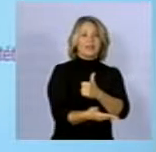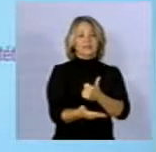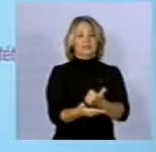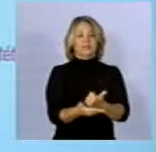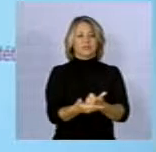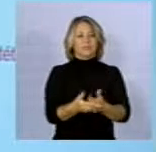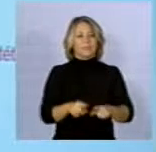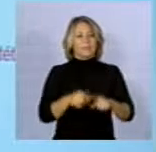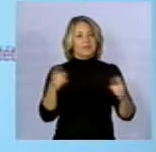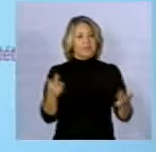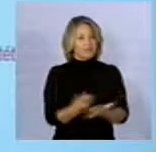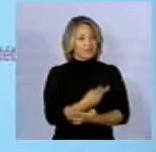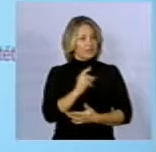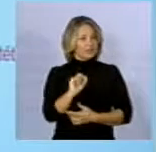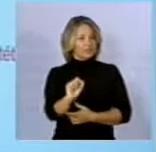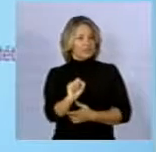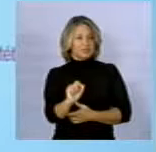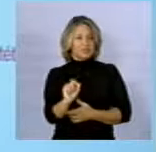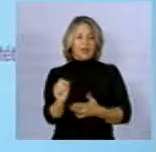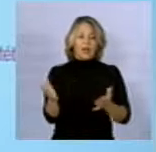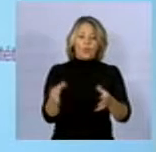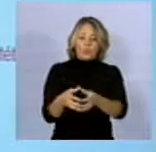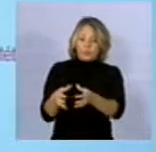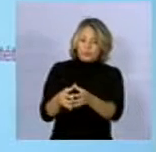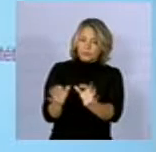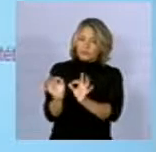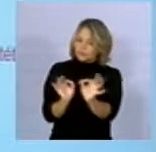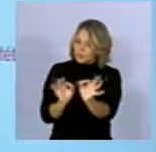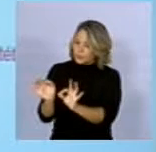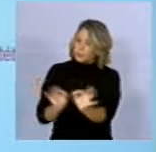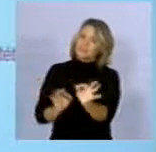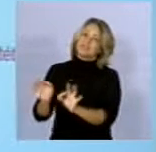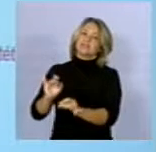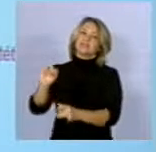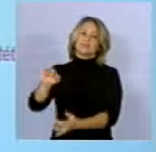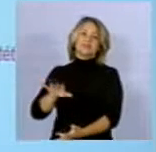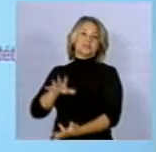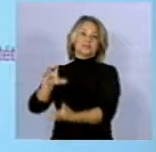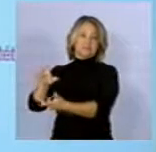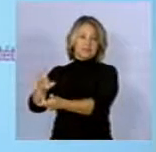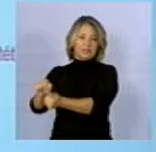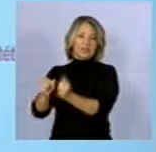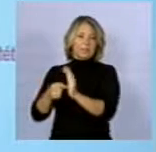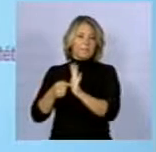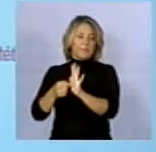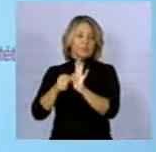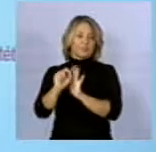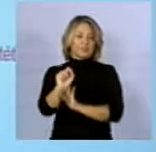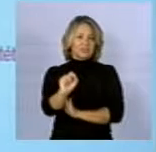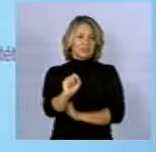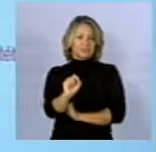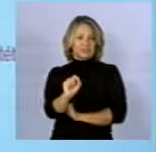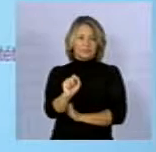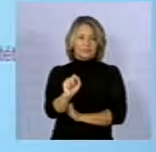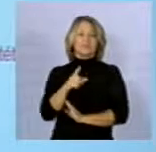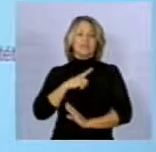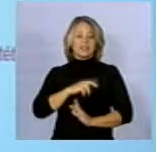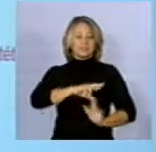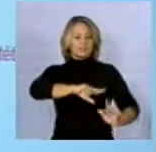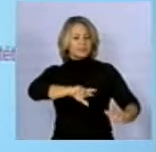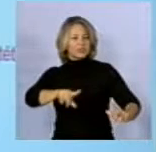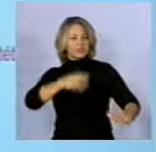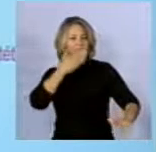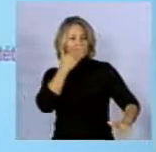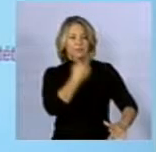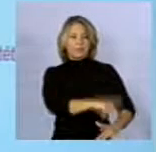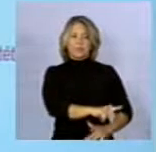nesse caso, a atitude das organizações internacionais é que esses tipos de padrões só podem